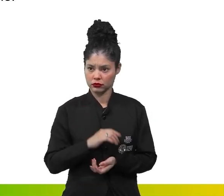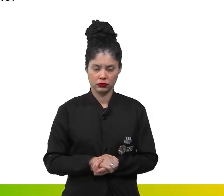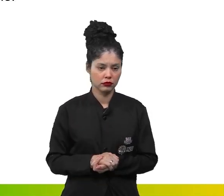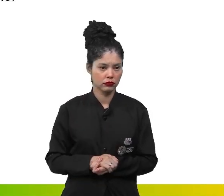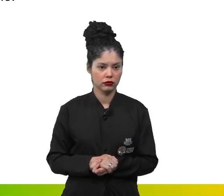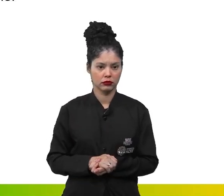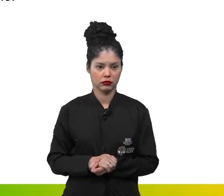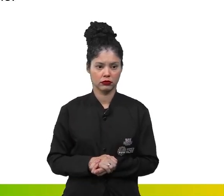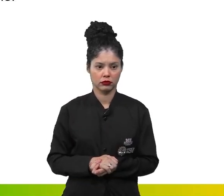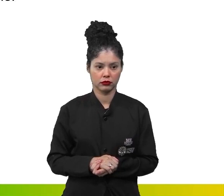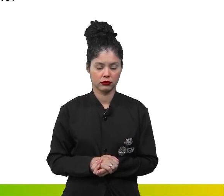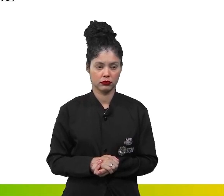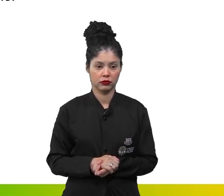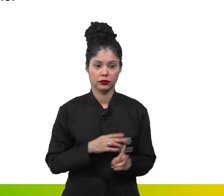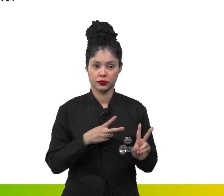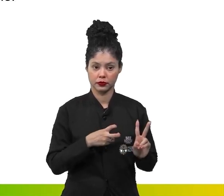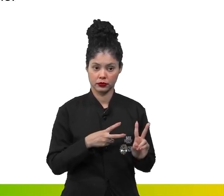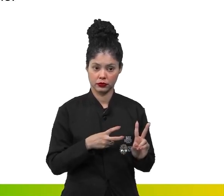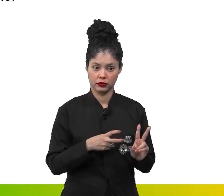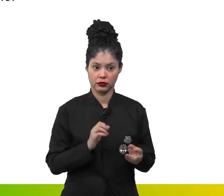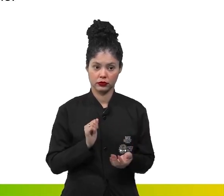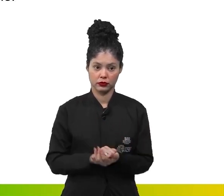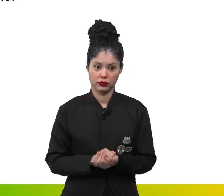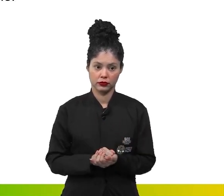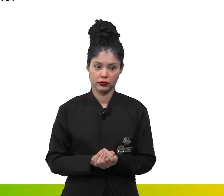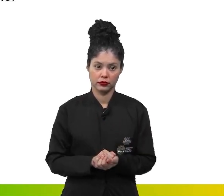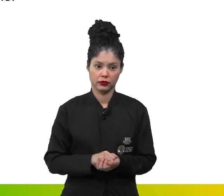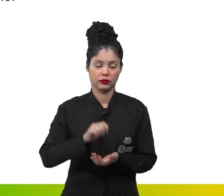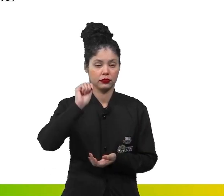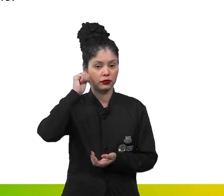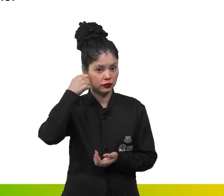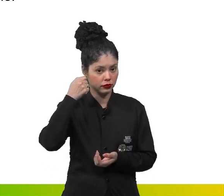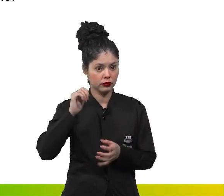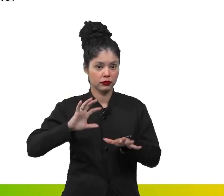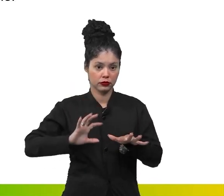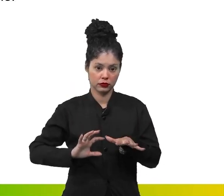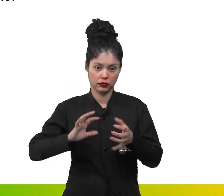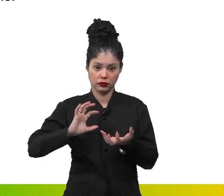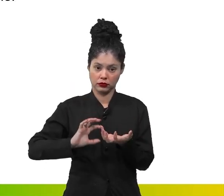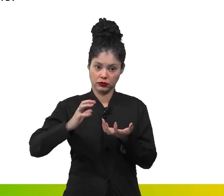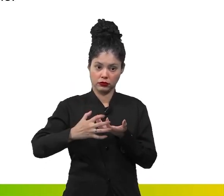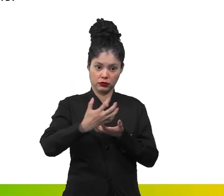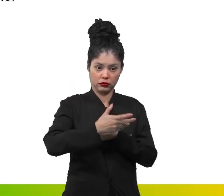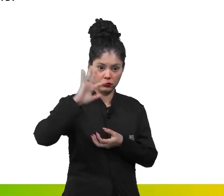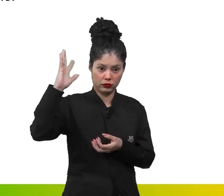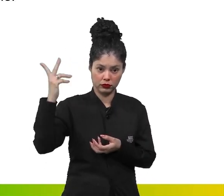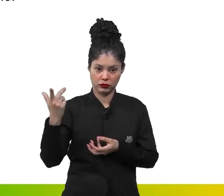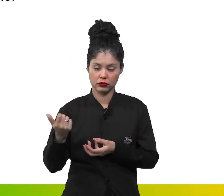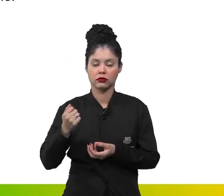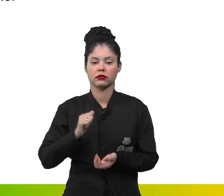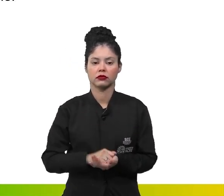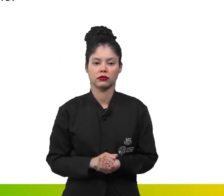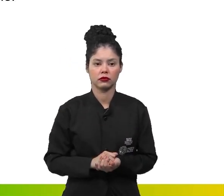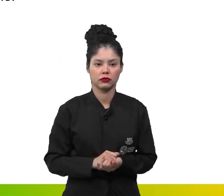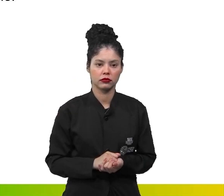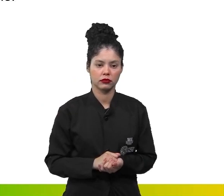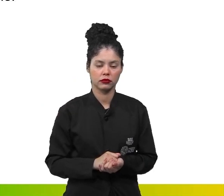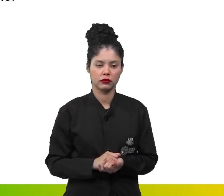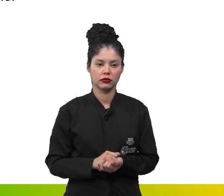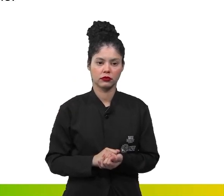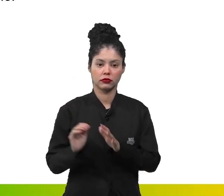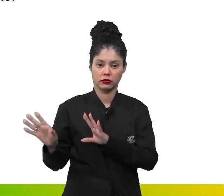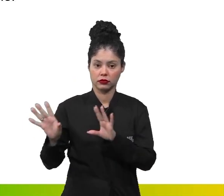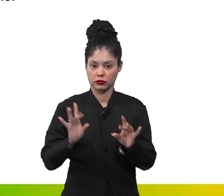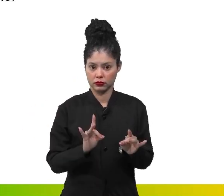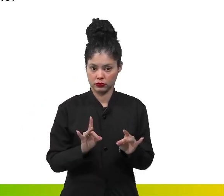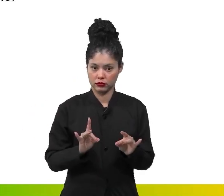ler a opção C. Indígenas de tronco tupi, negros do continente africano, lembrando que os negros foram